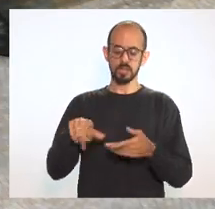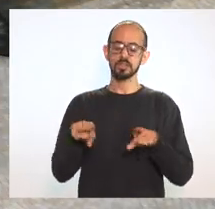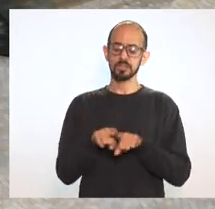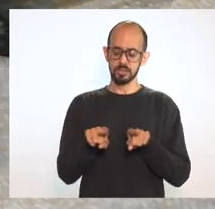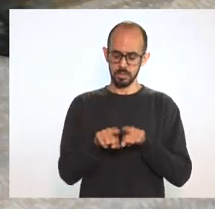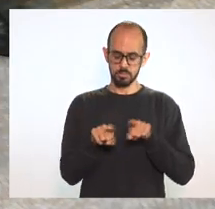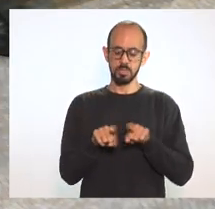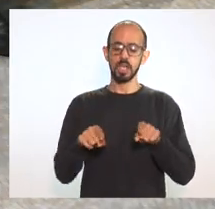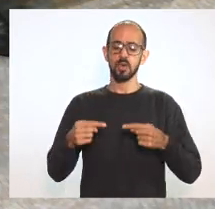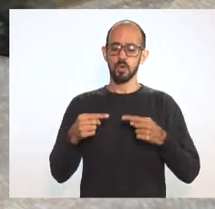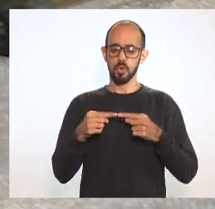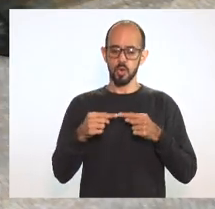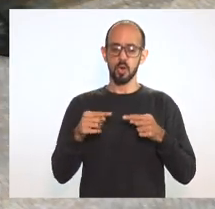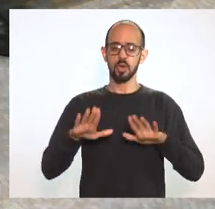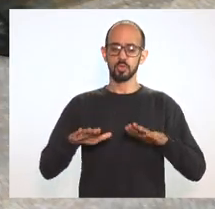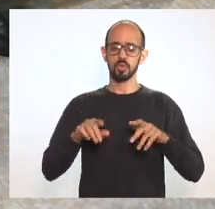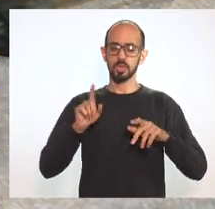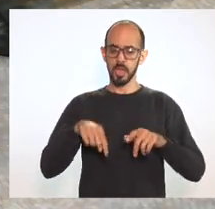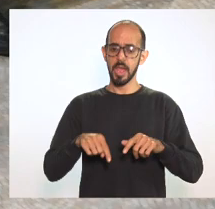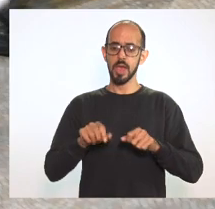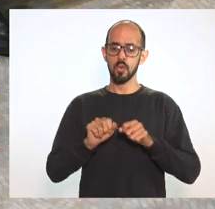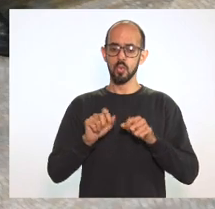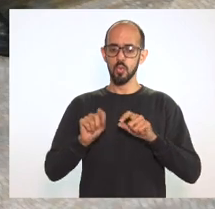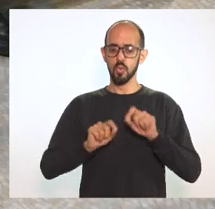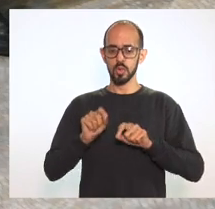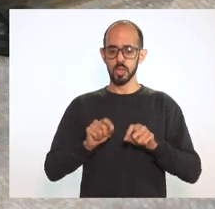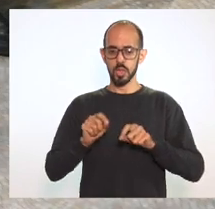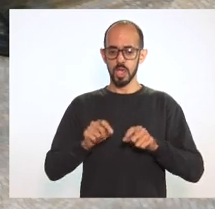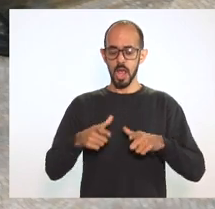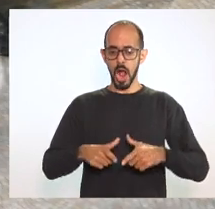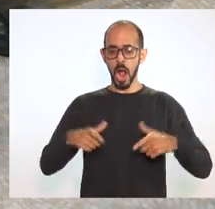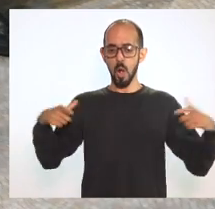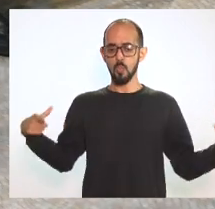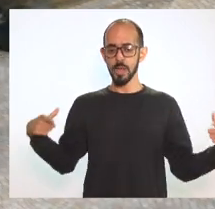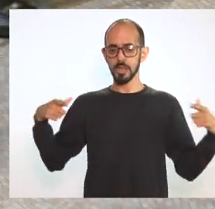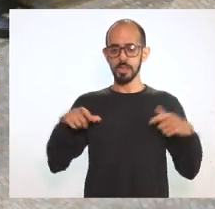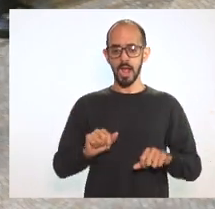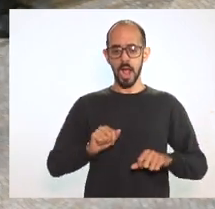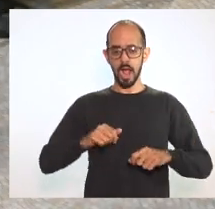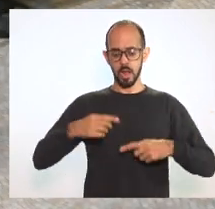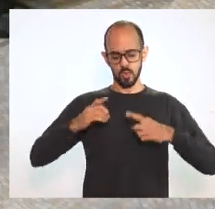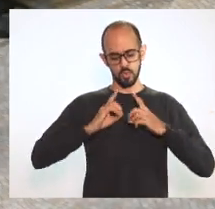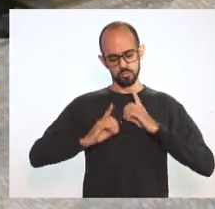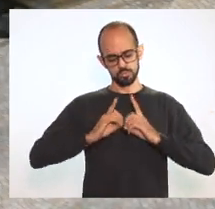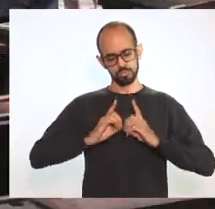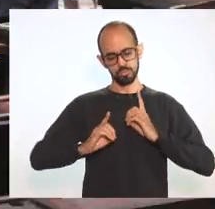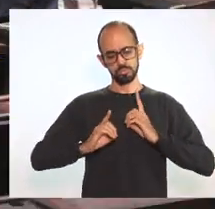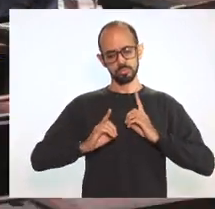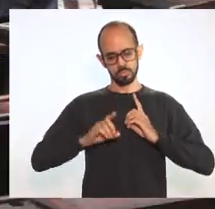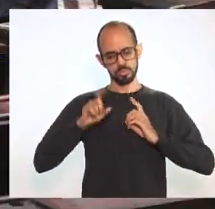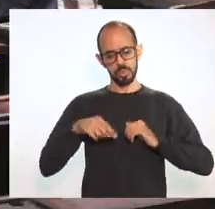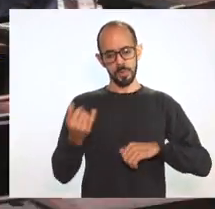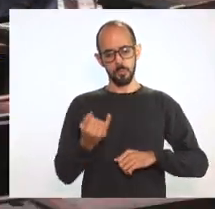inclusive, ampliava aqui o debate na casa, que é fundamental e necessário.